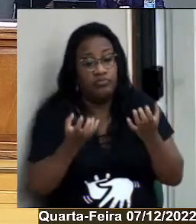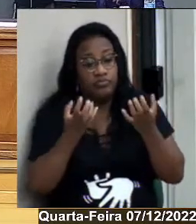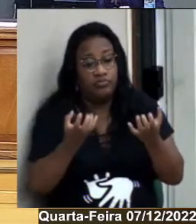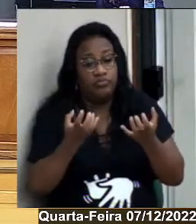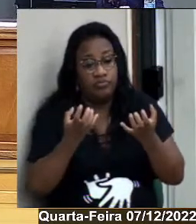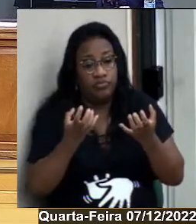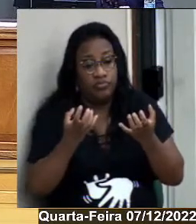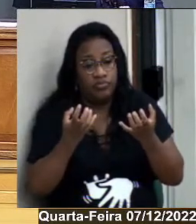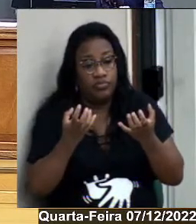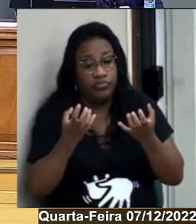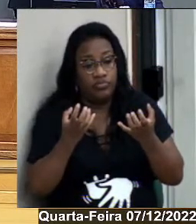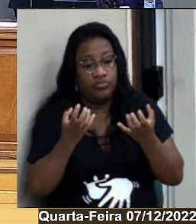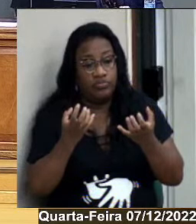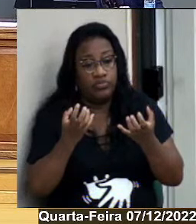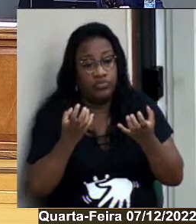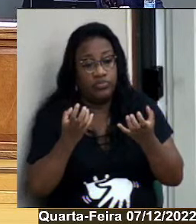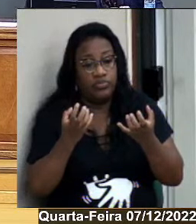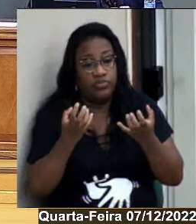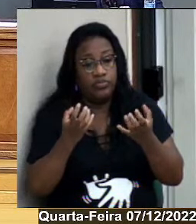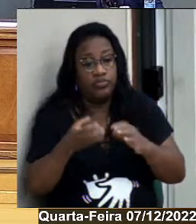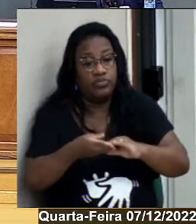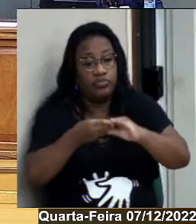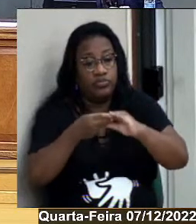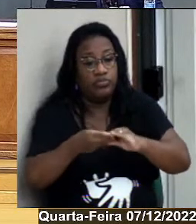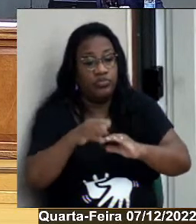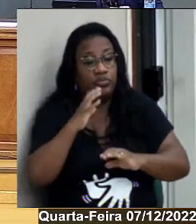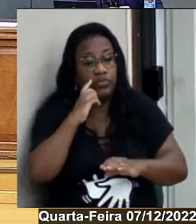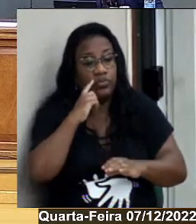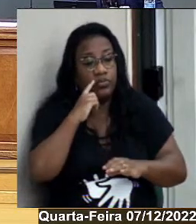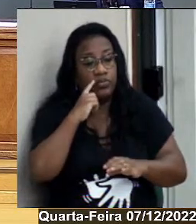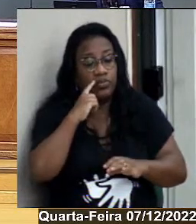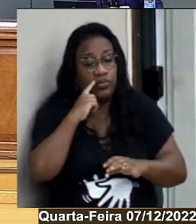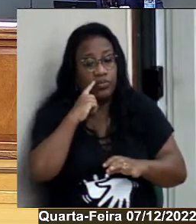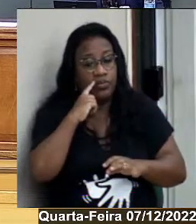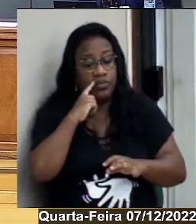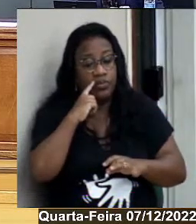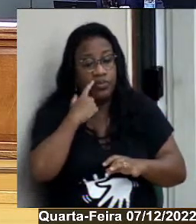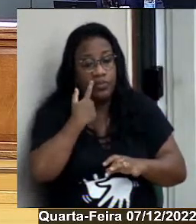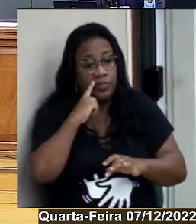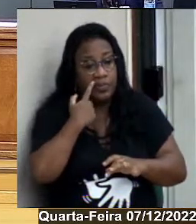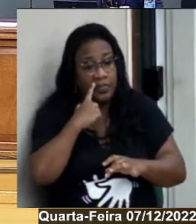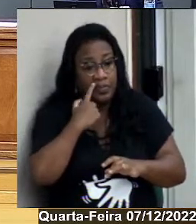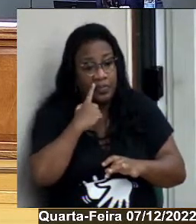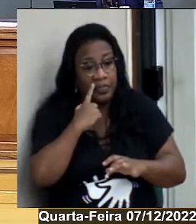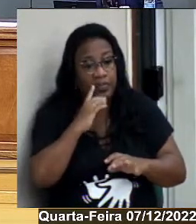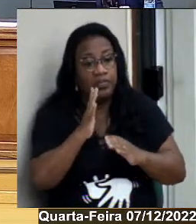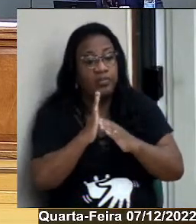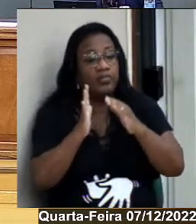cumprimentar meu amigo Herbert, que está aqui conosco. Deus abençoe. E em nome dele,